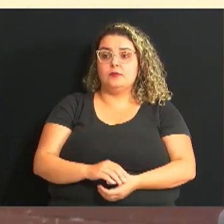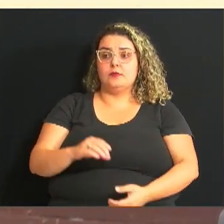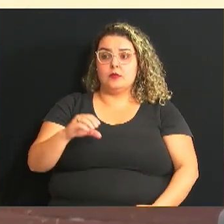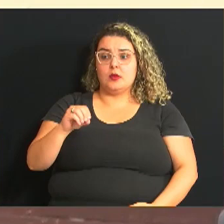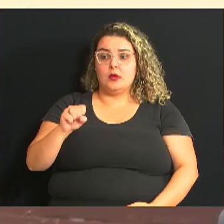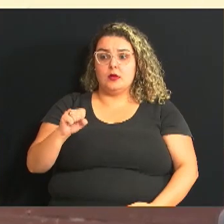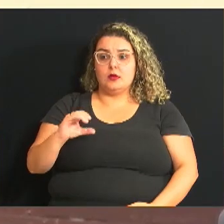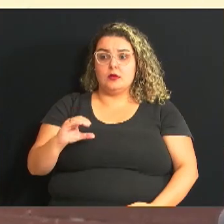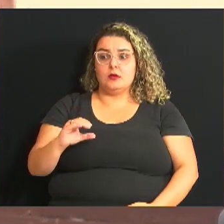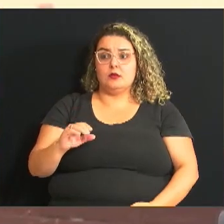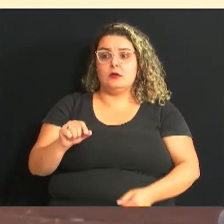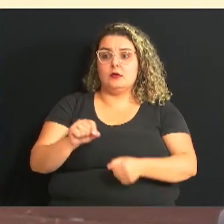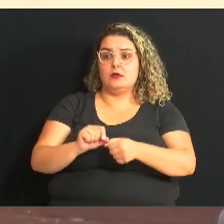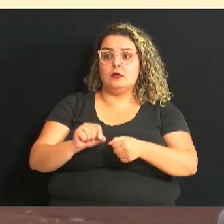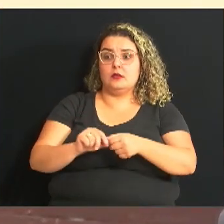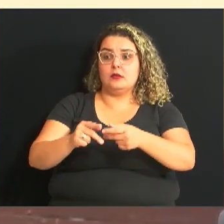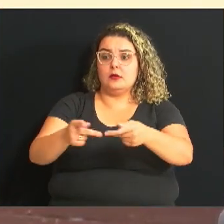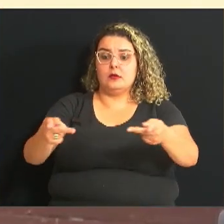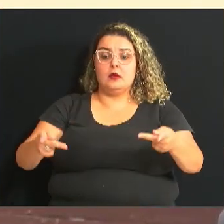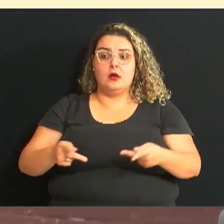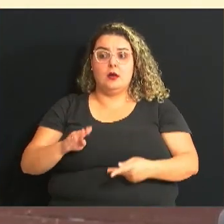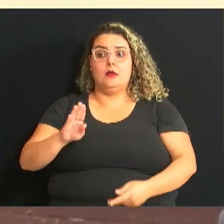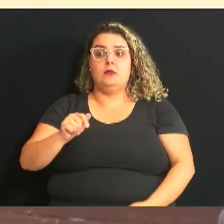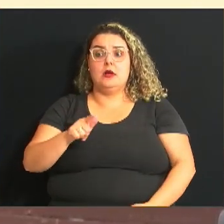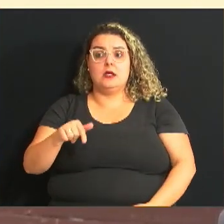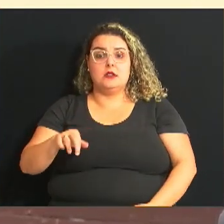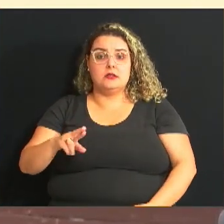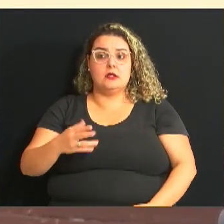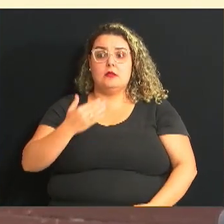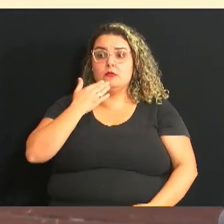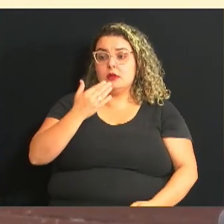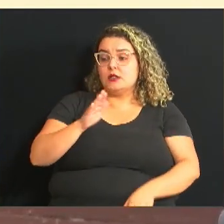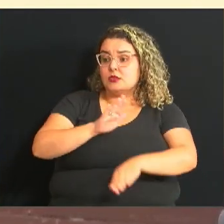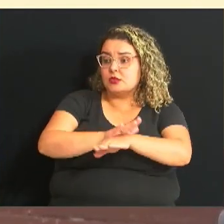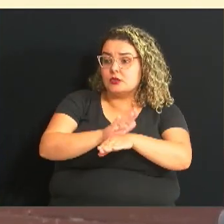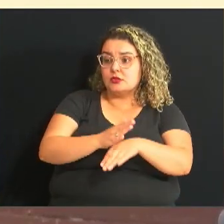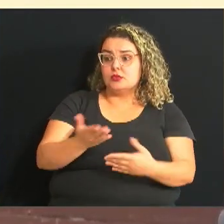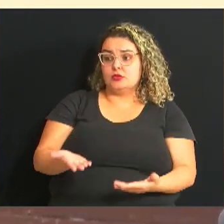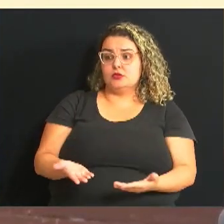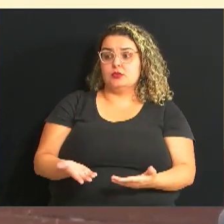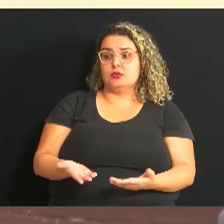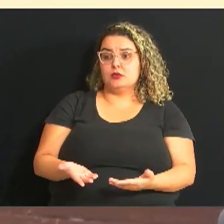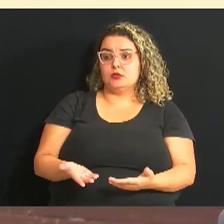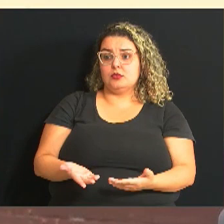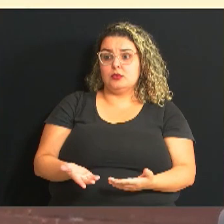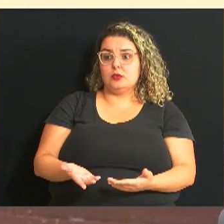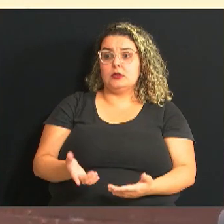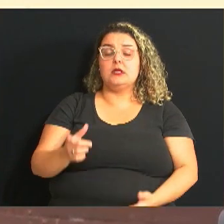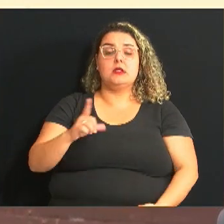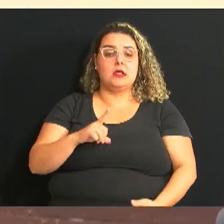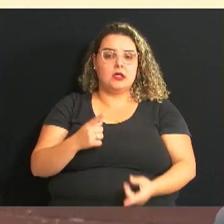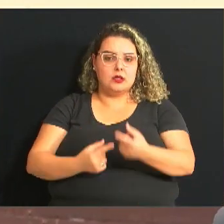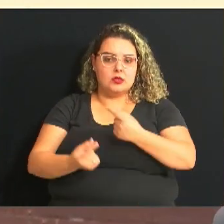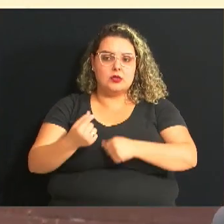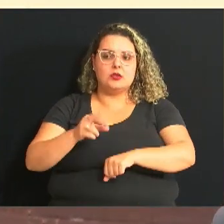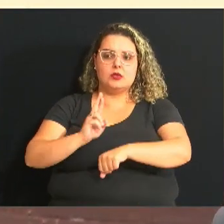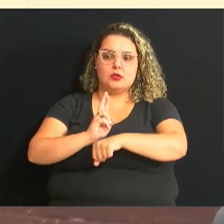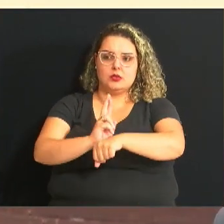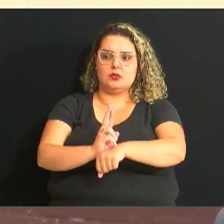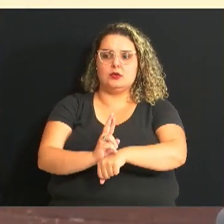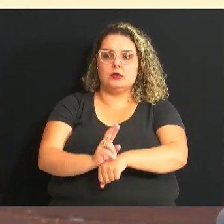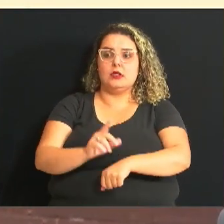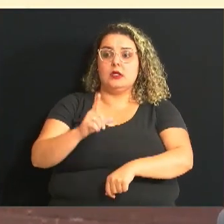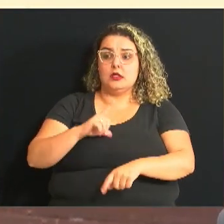muita pizza, muito bazar, pedem muita ajuda, porque não, mesmo assim, com esses recursos, elas encontram